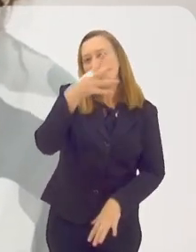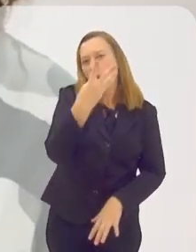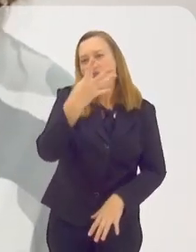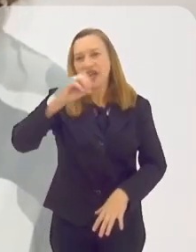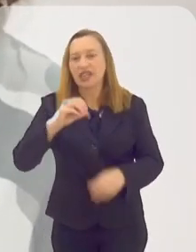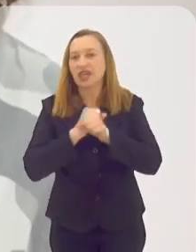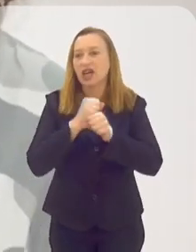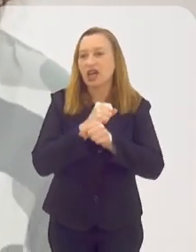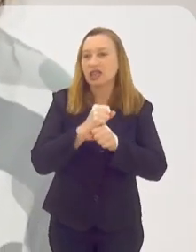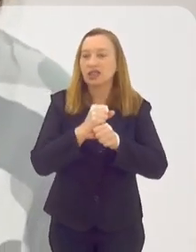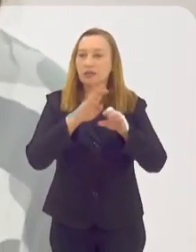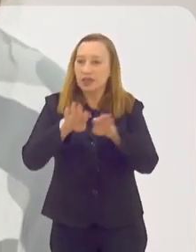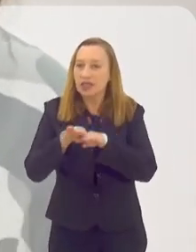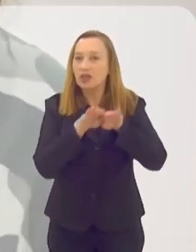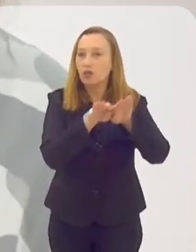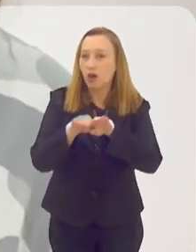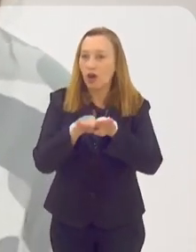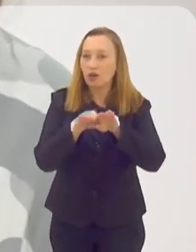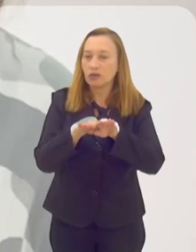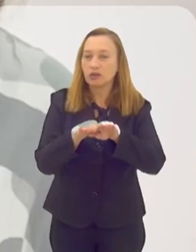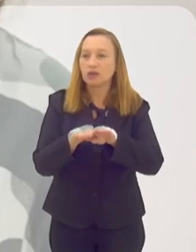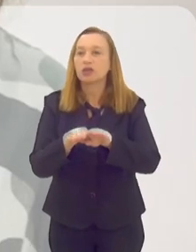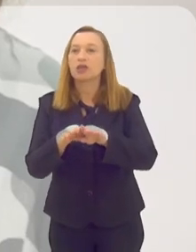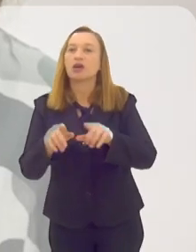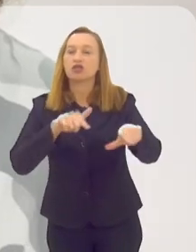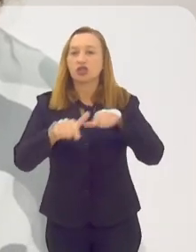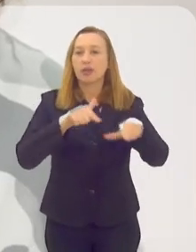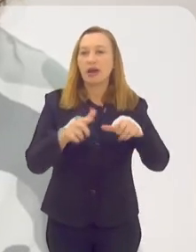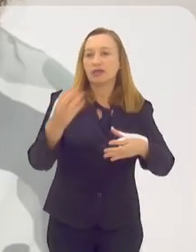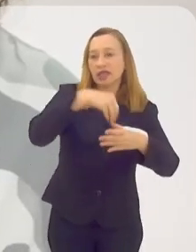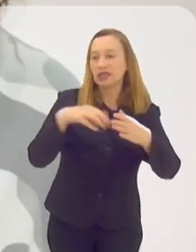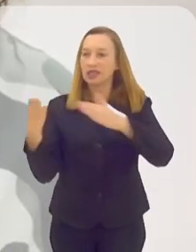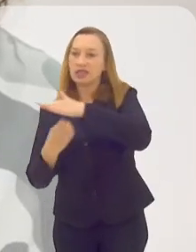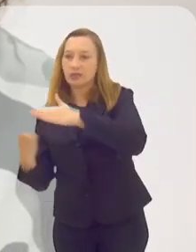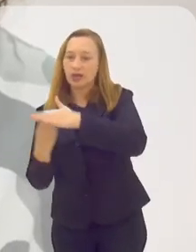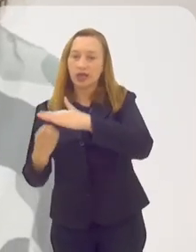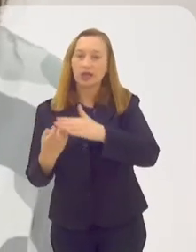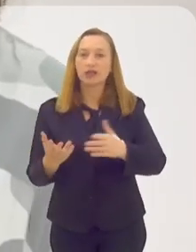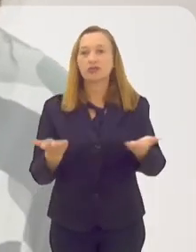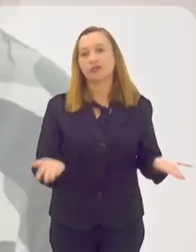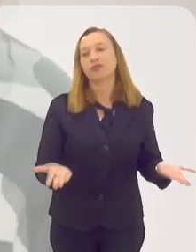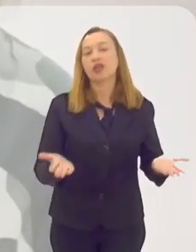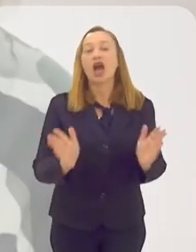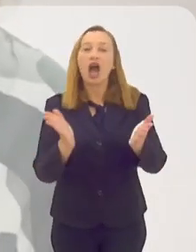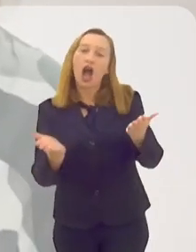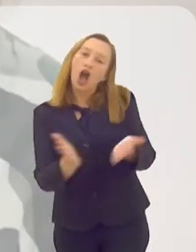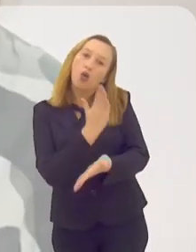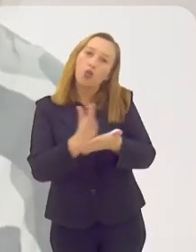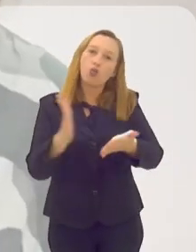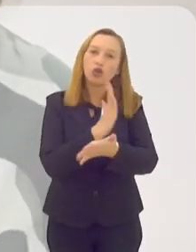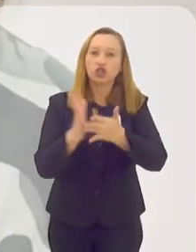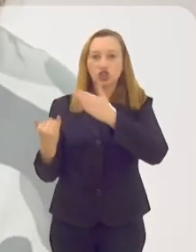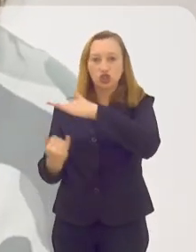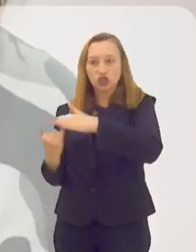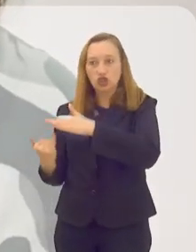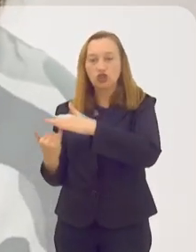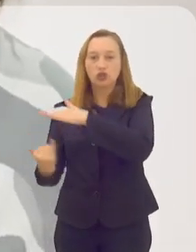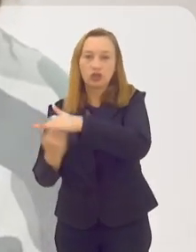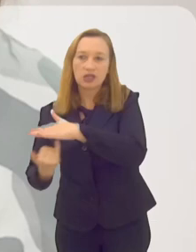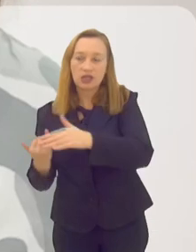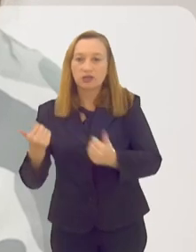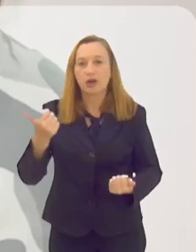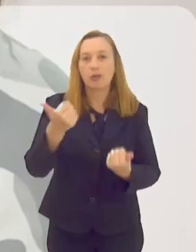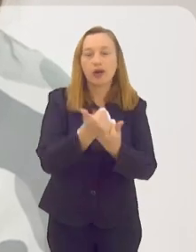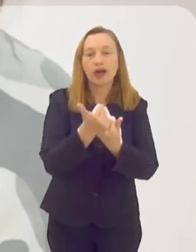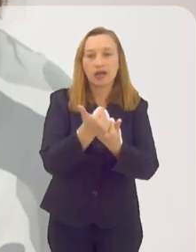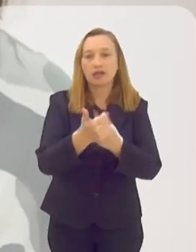vai levar mais de 40 anos para dividir igualmente os cargos de direção nas empresas e conselhos brasileiros. Diante desse cenário,